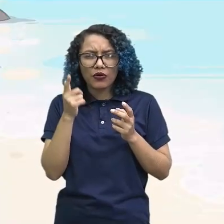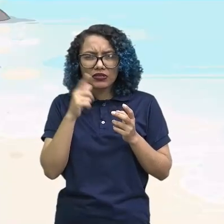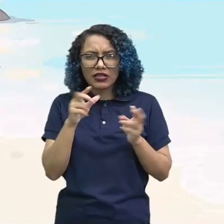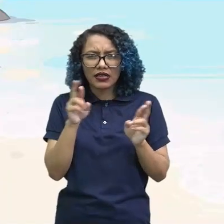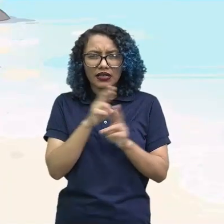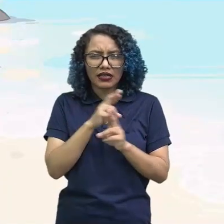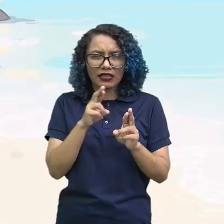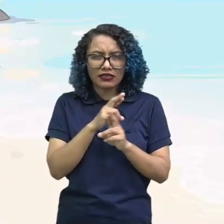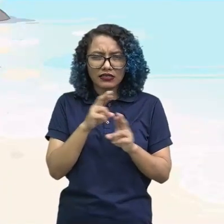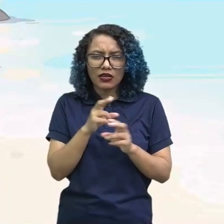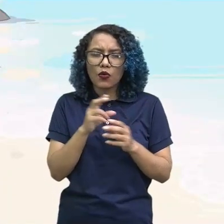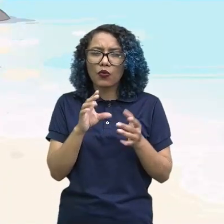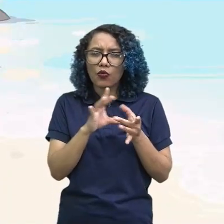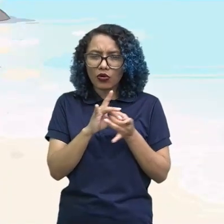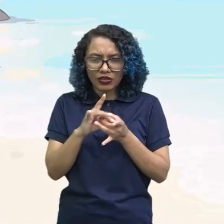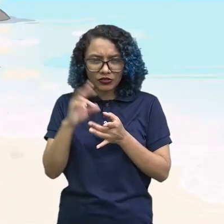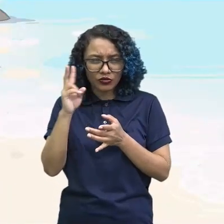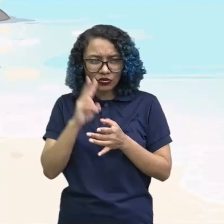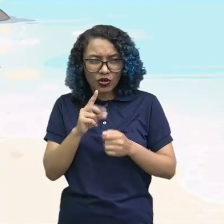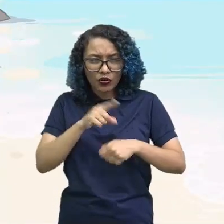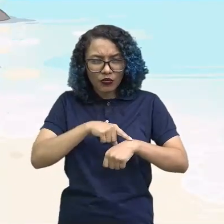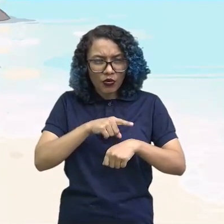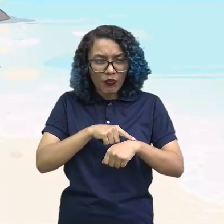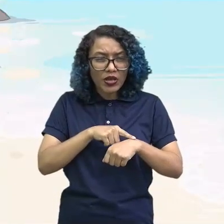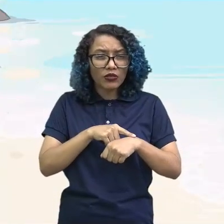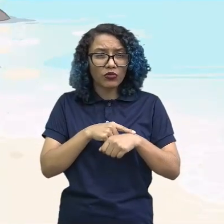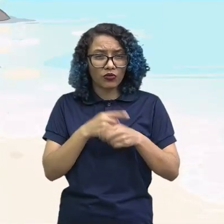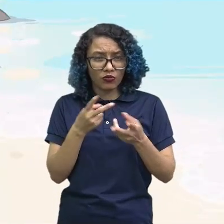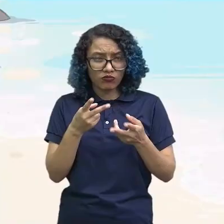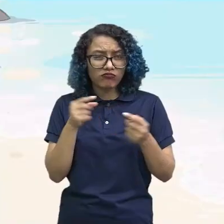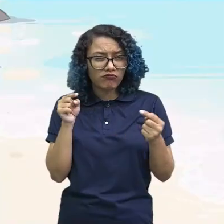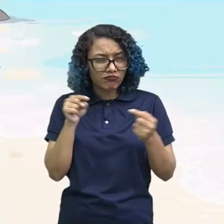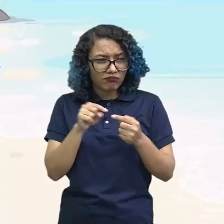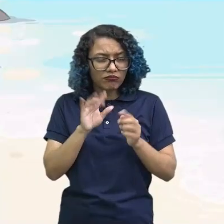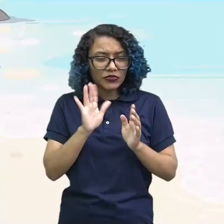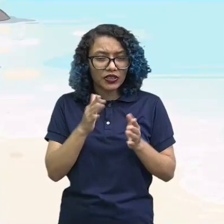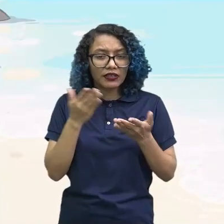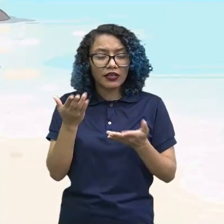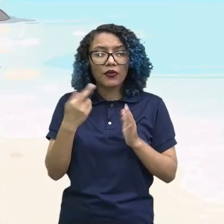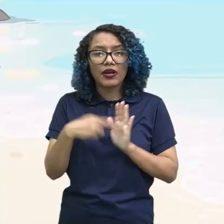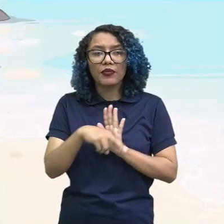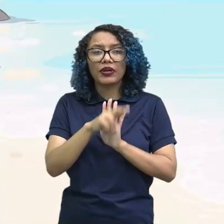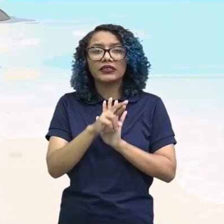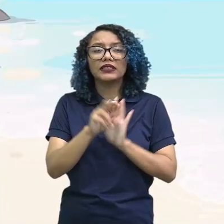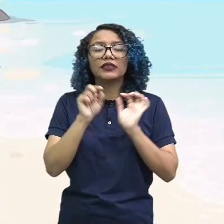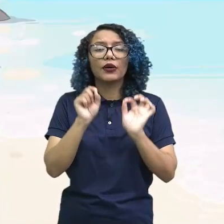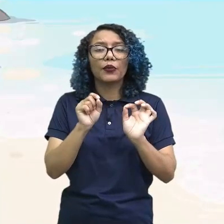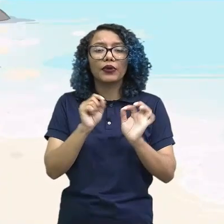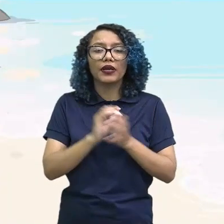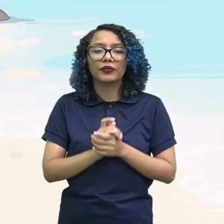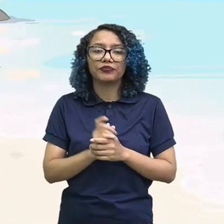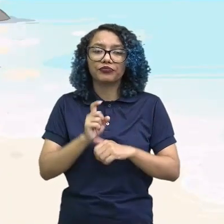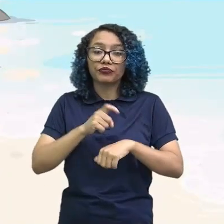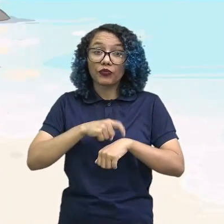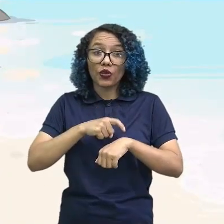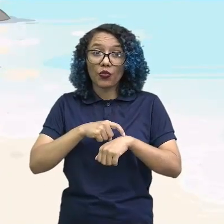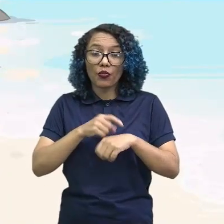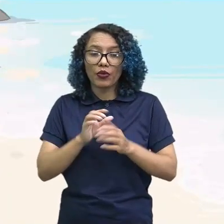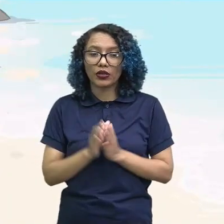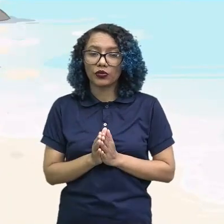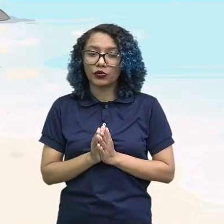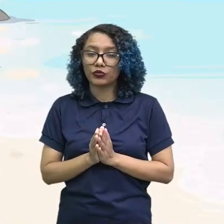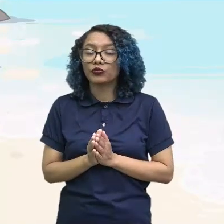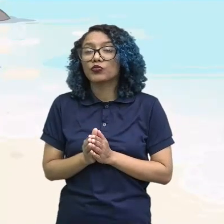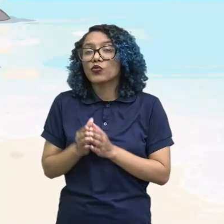relação com o momento histórico em que ela aconteceu? Observem que essa imagem representa exatamente o momento da chegada